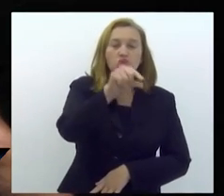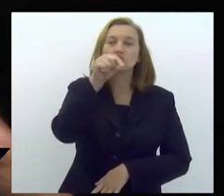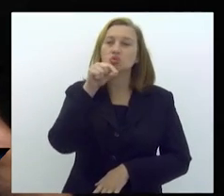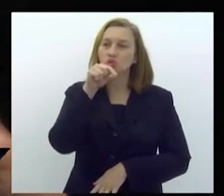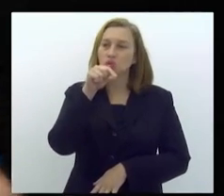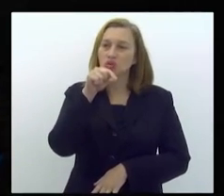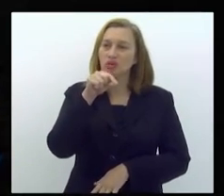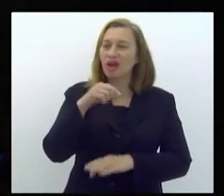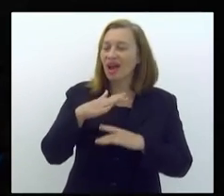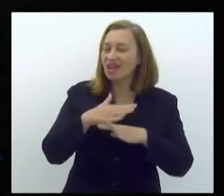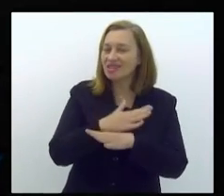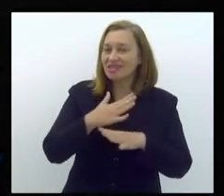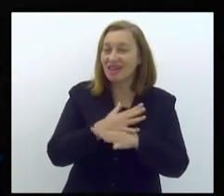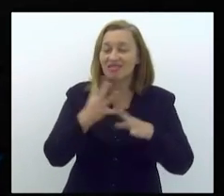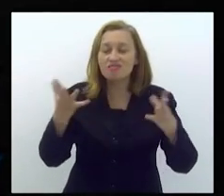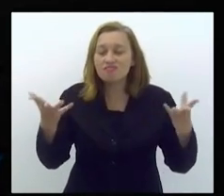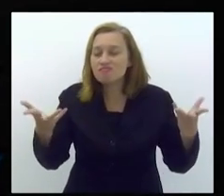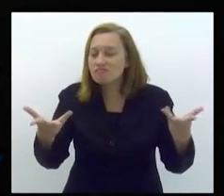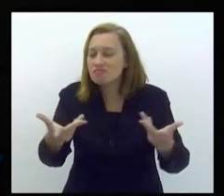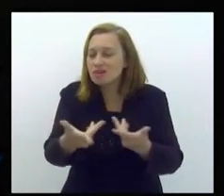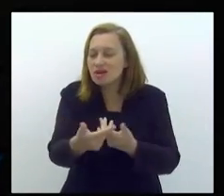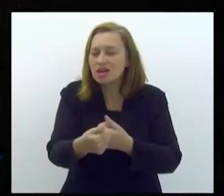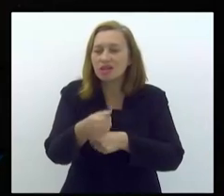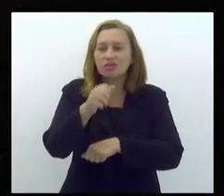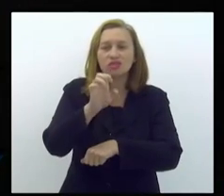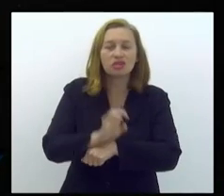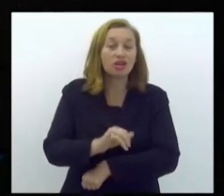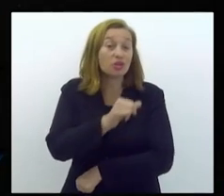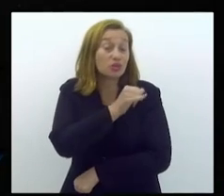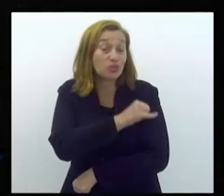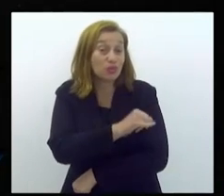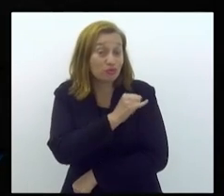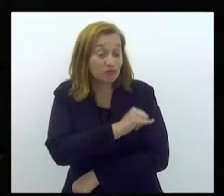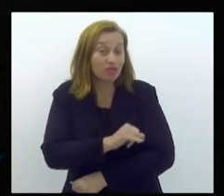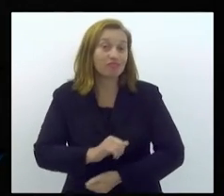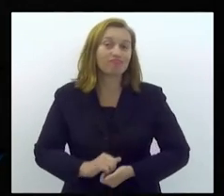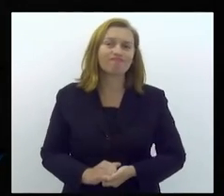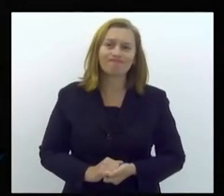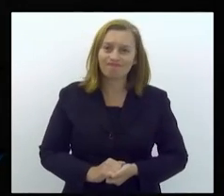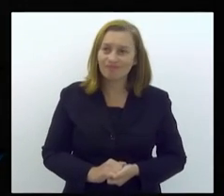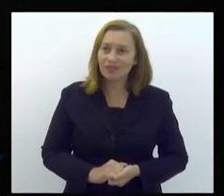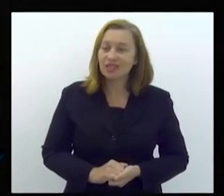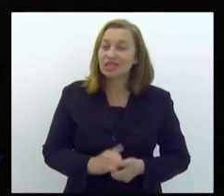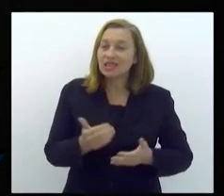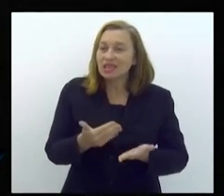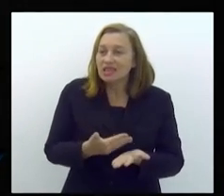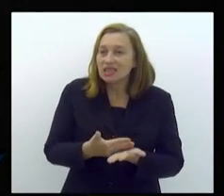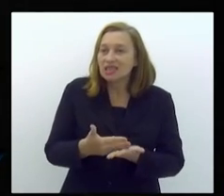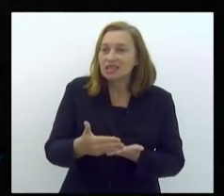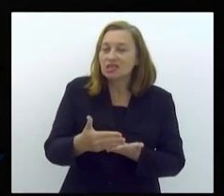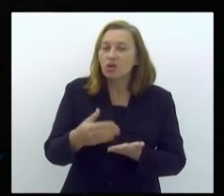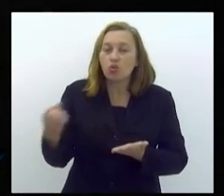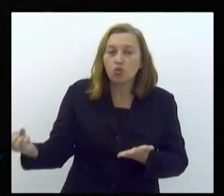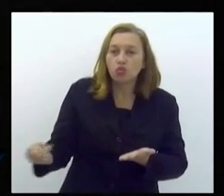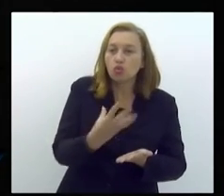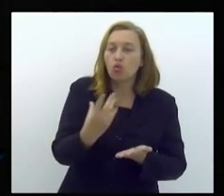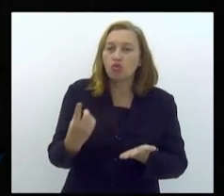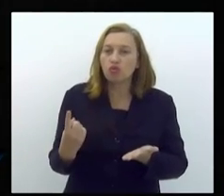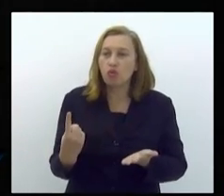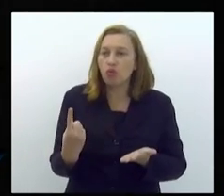a cidade maravilhosa o estado do Rio de Janeiro para lançar o novo Parque